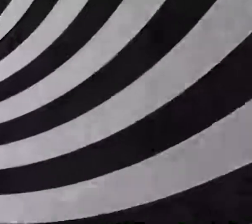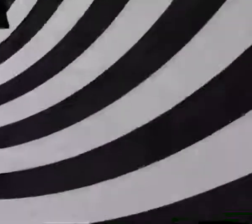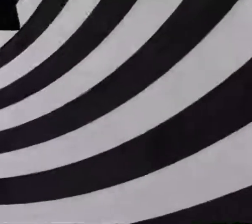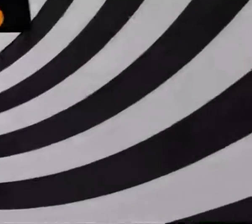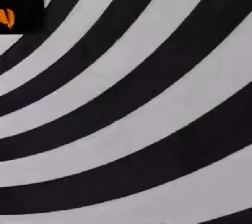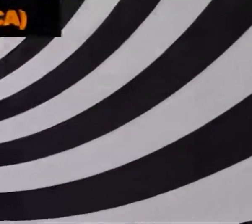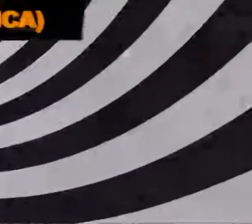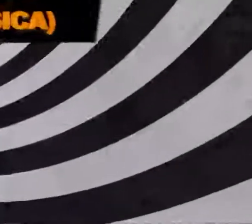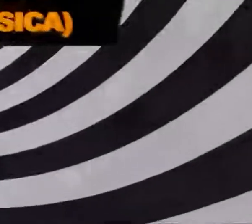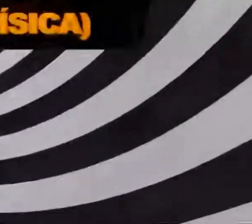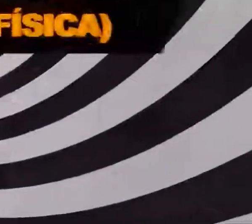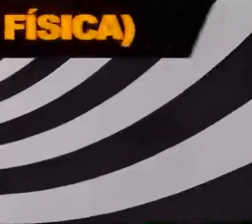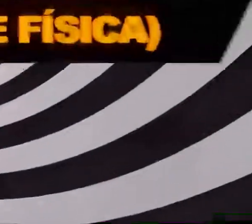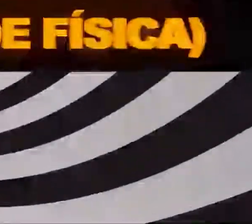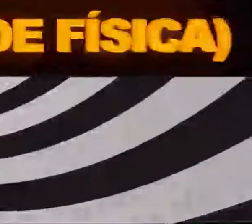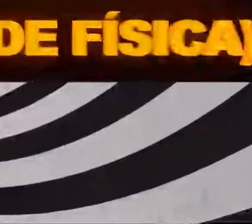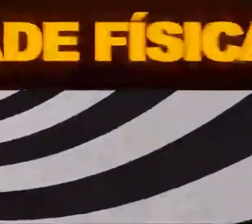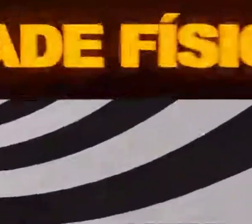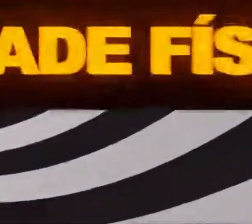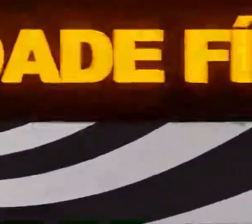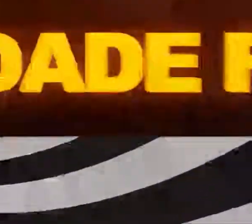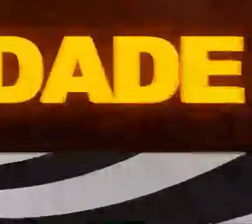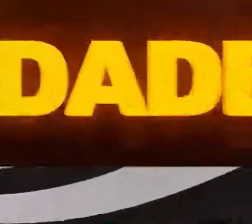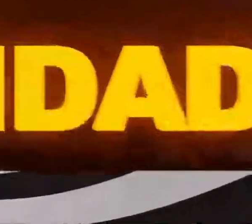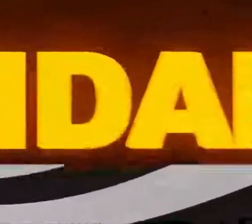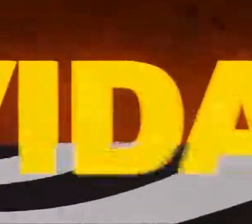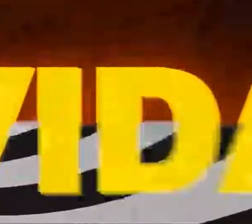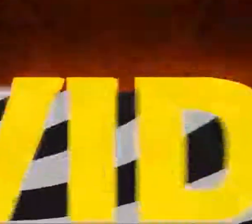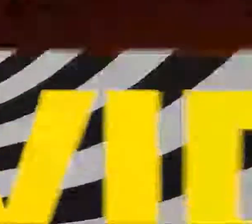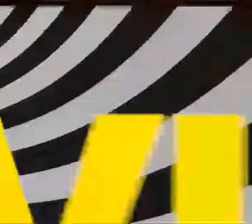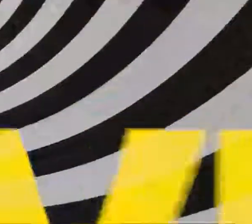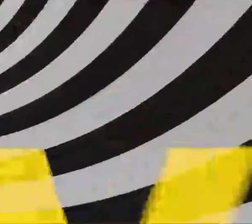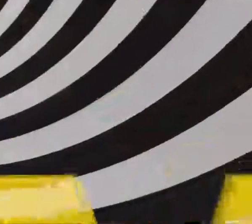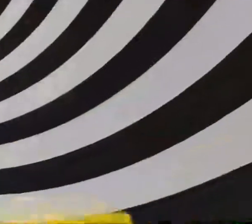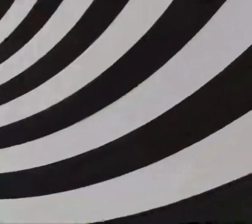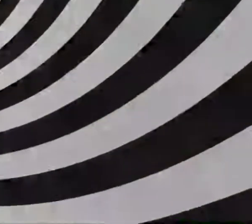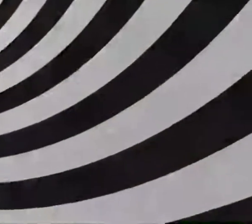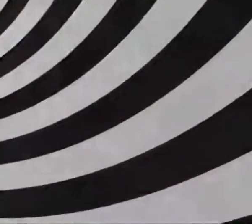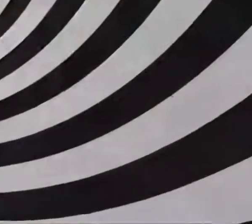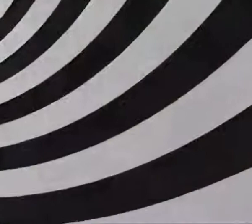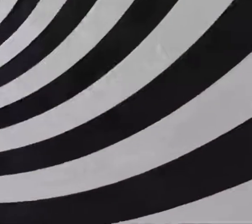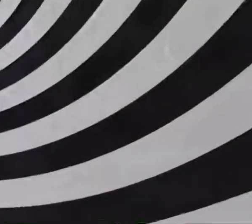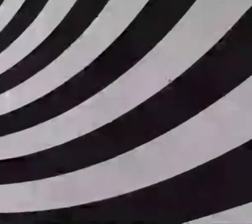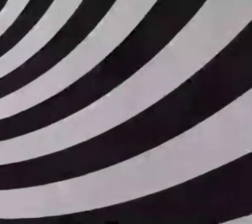Autonomia para práticas corporais, atividade física.